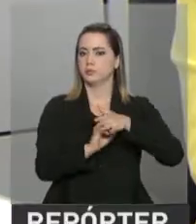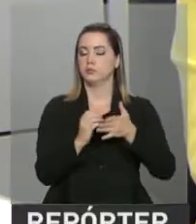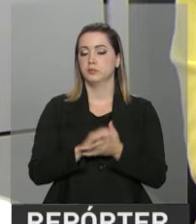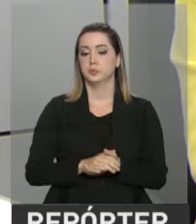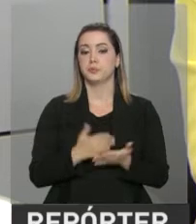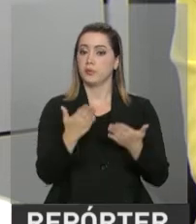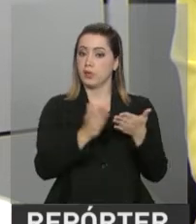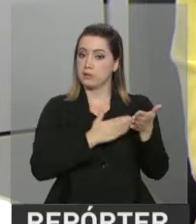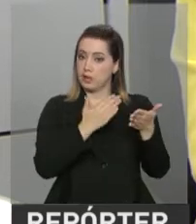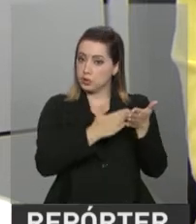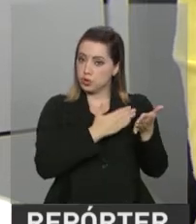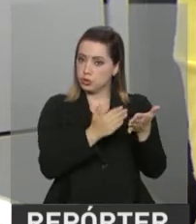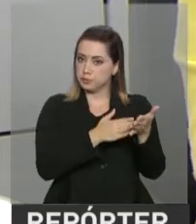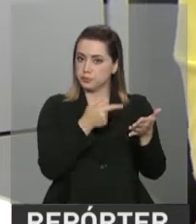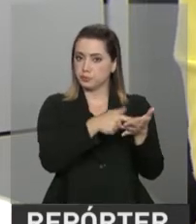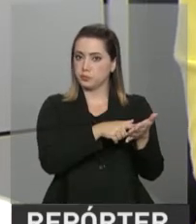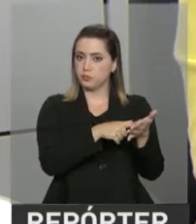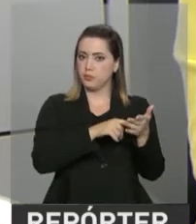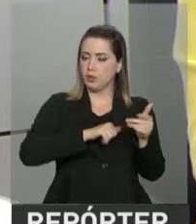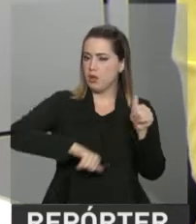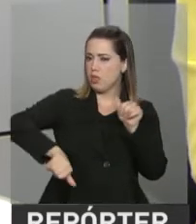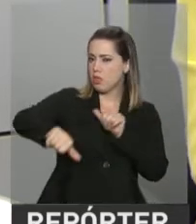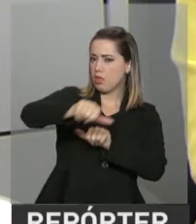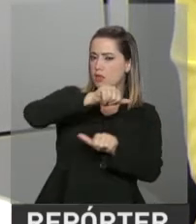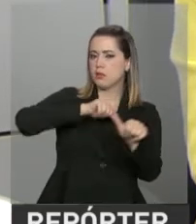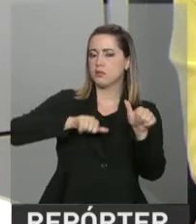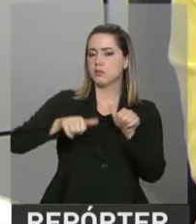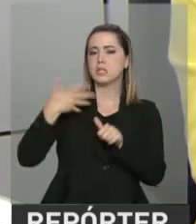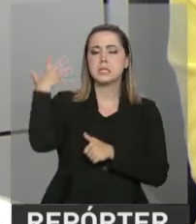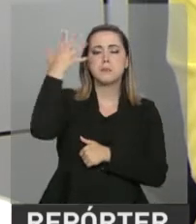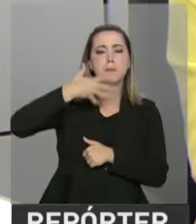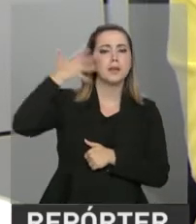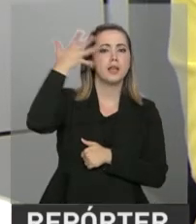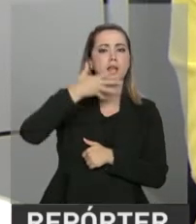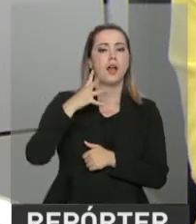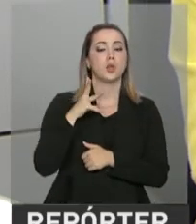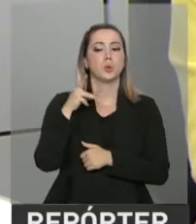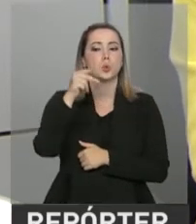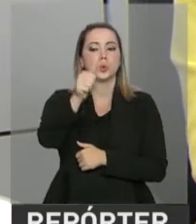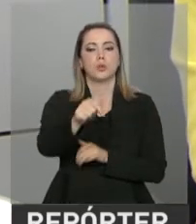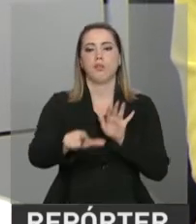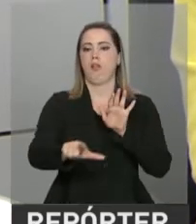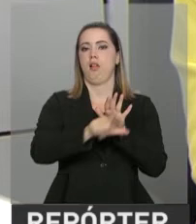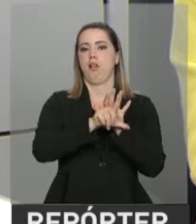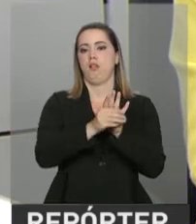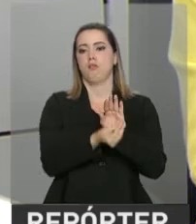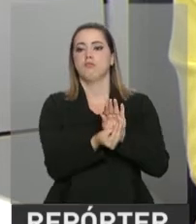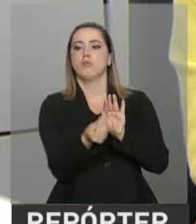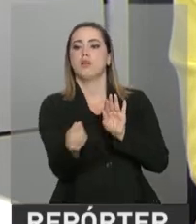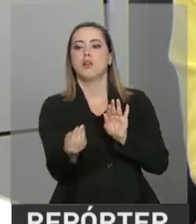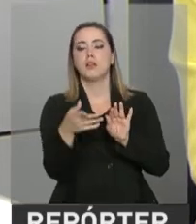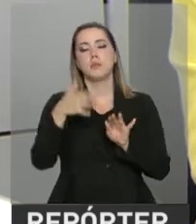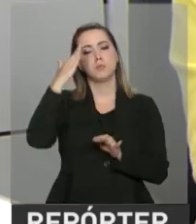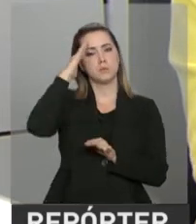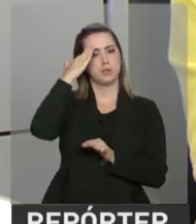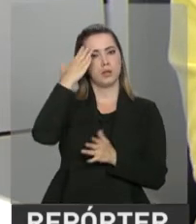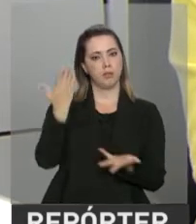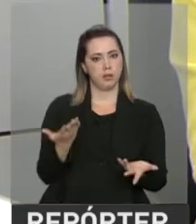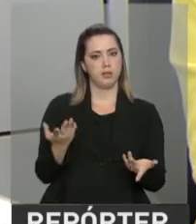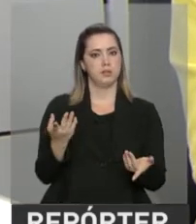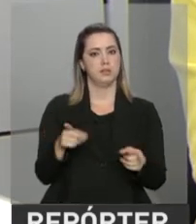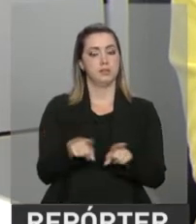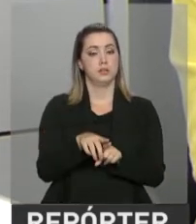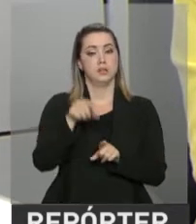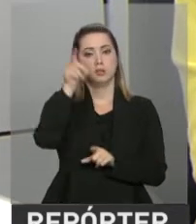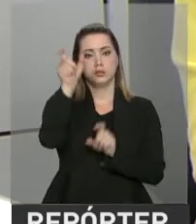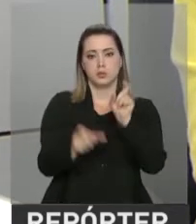cartilha vem traduzir um normativo para uma linguagem que todos compreendem a gente percebe que